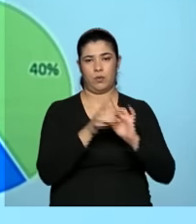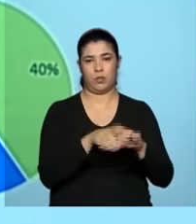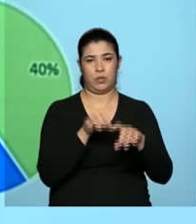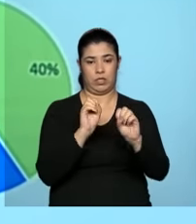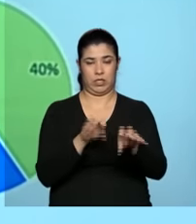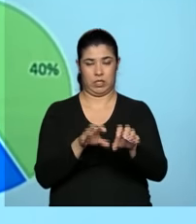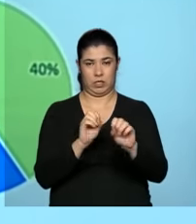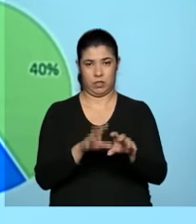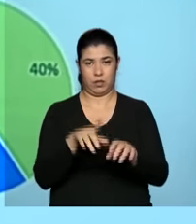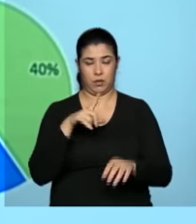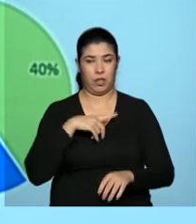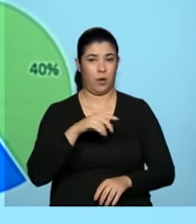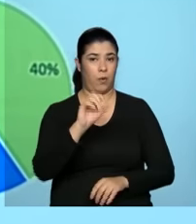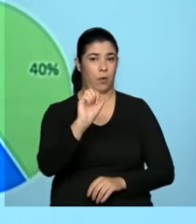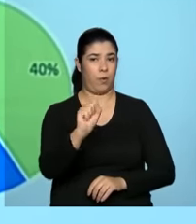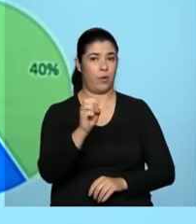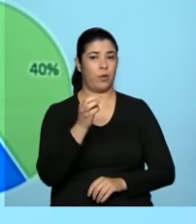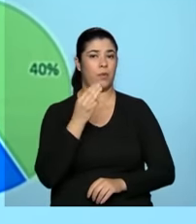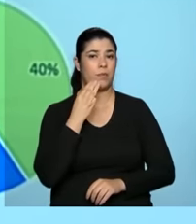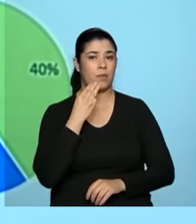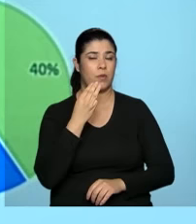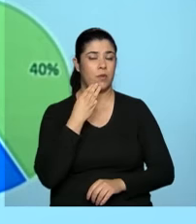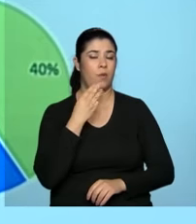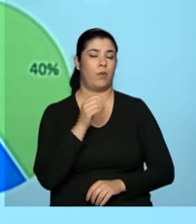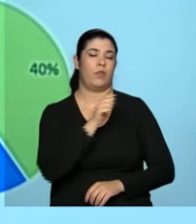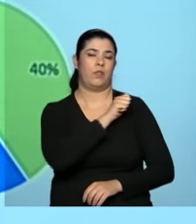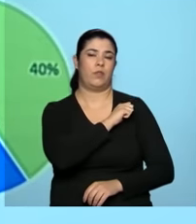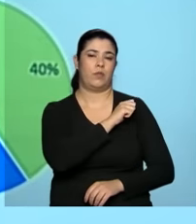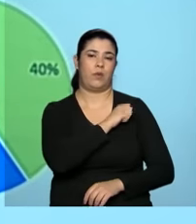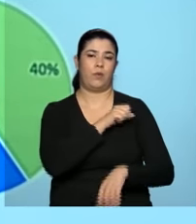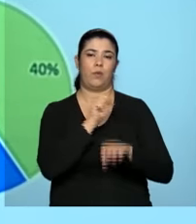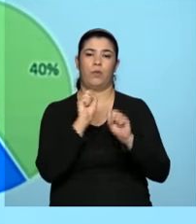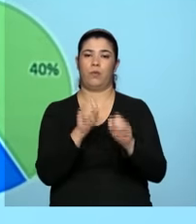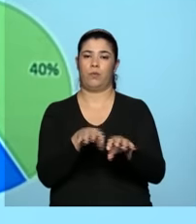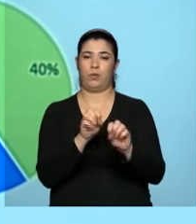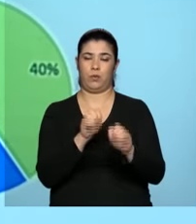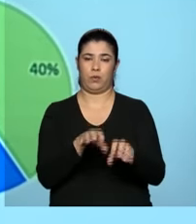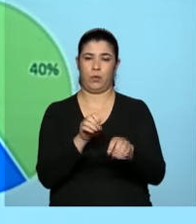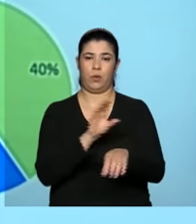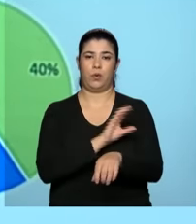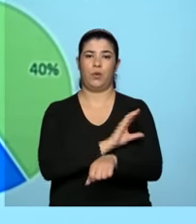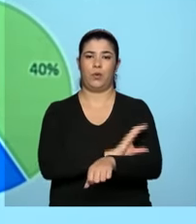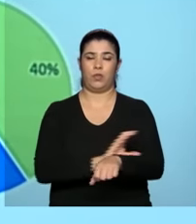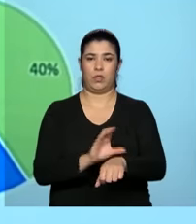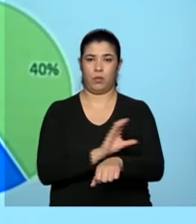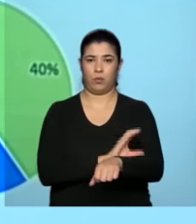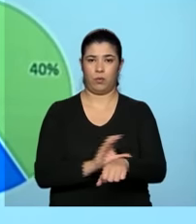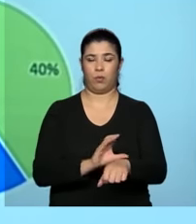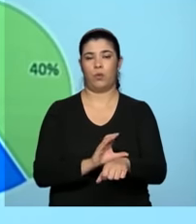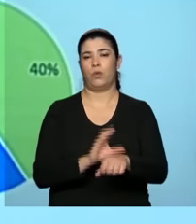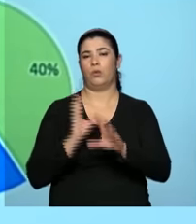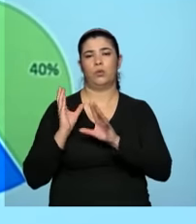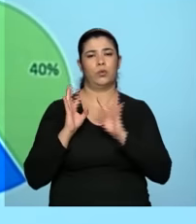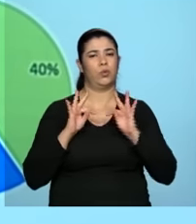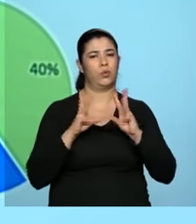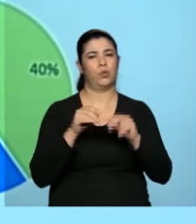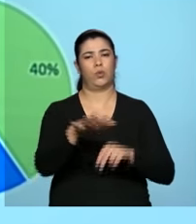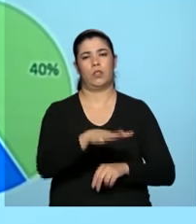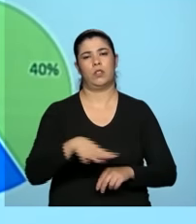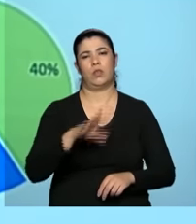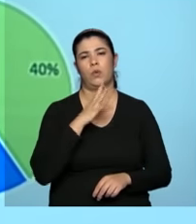quase 8 milhões de estudantes de graduação, repito, em todas as áreas de letras até